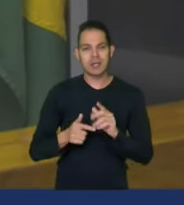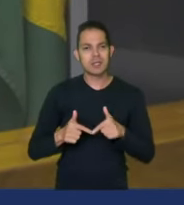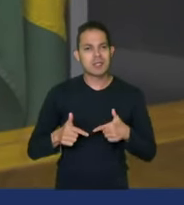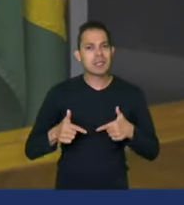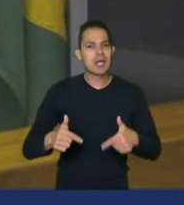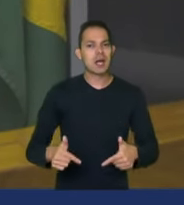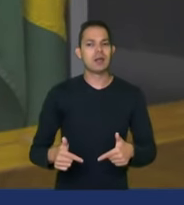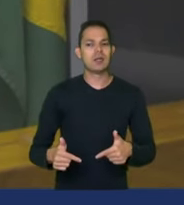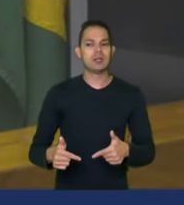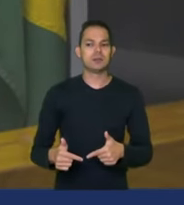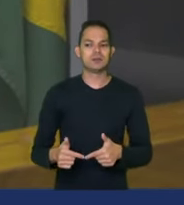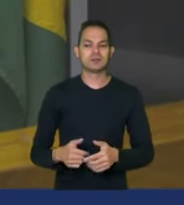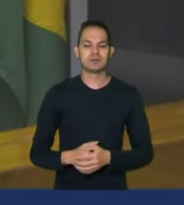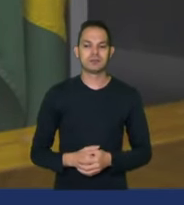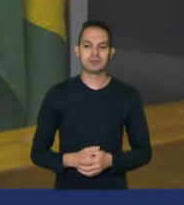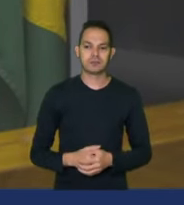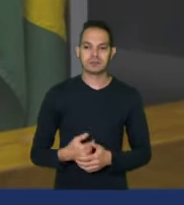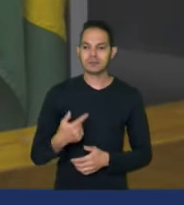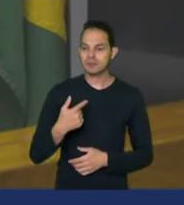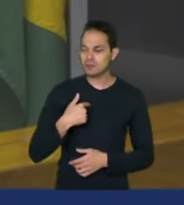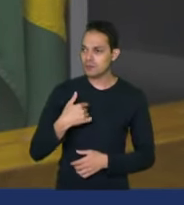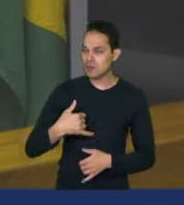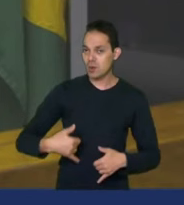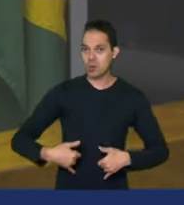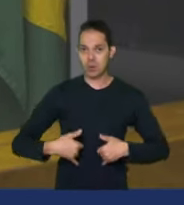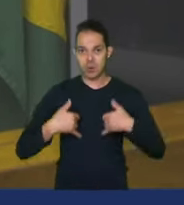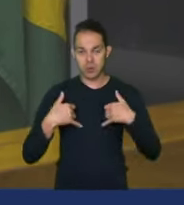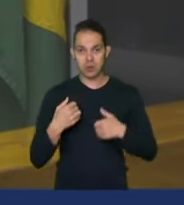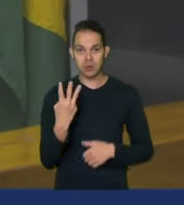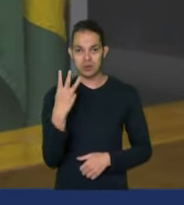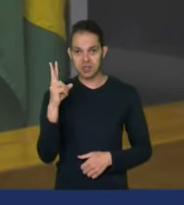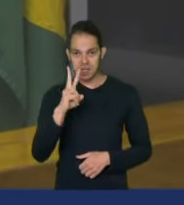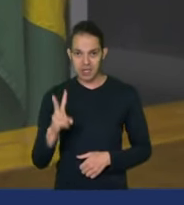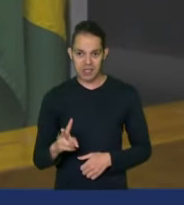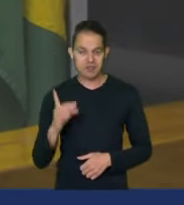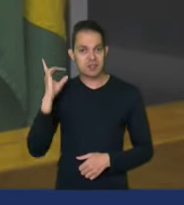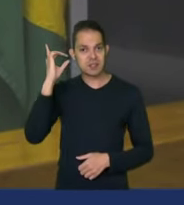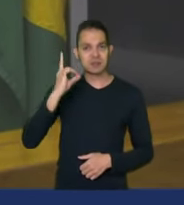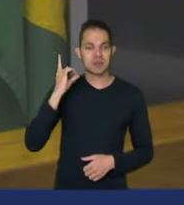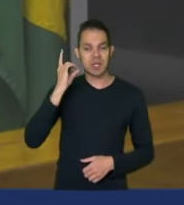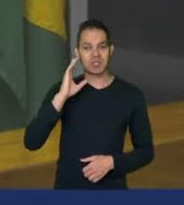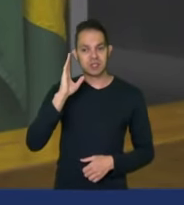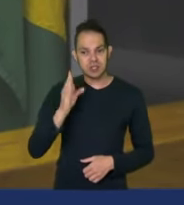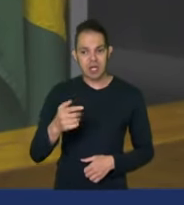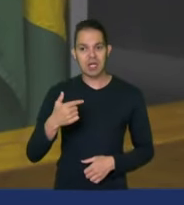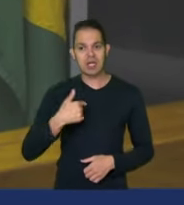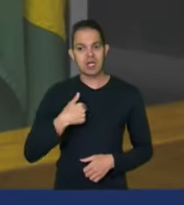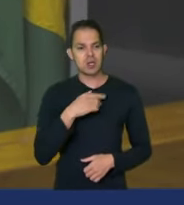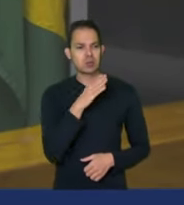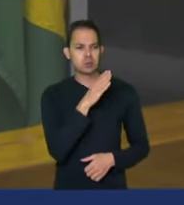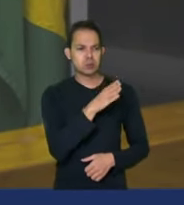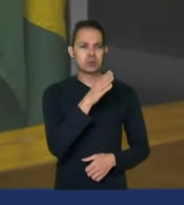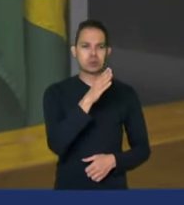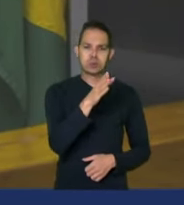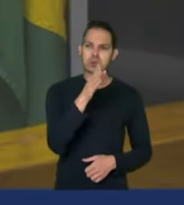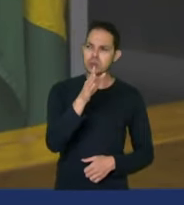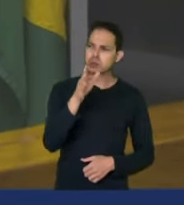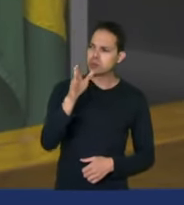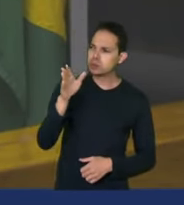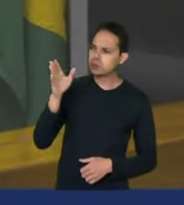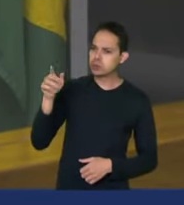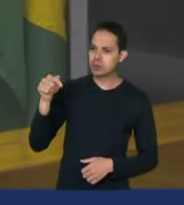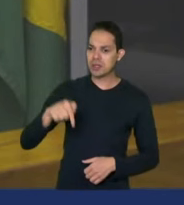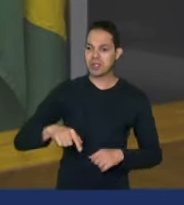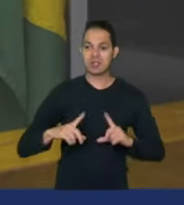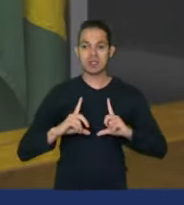Né? Eu tenho muito orgulho de ter 3 mandatos, sou uma deputada que anda e anda muito aqui no Distrito